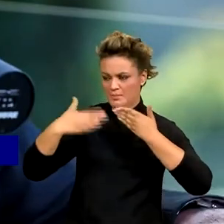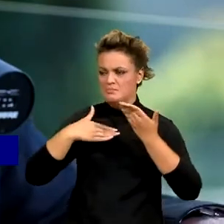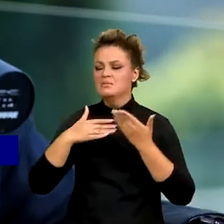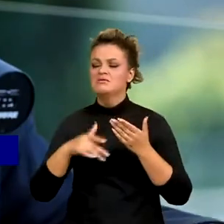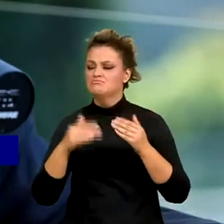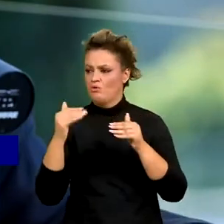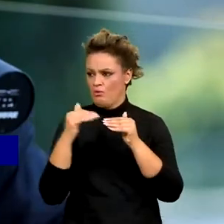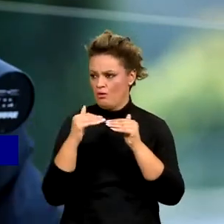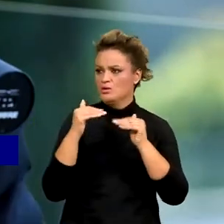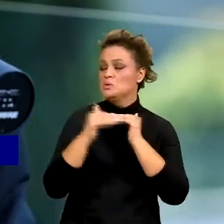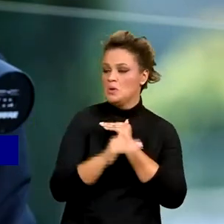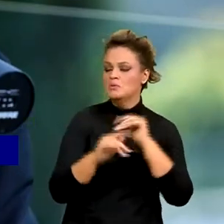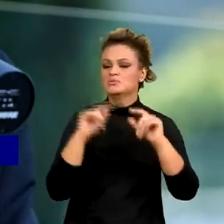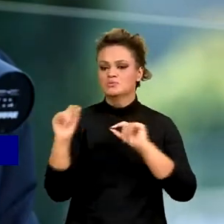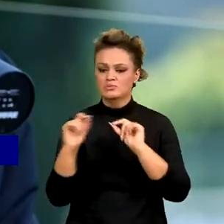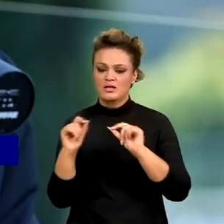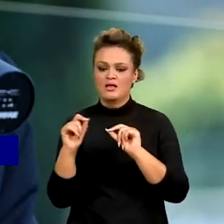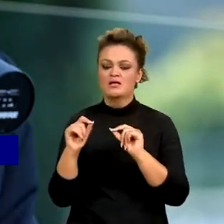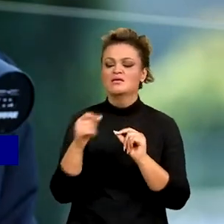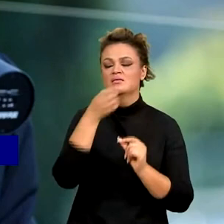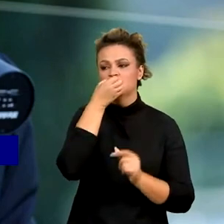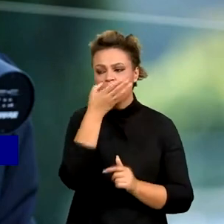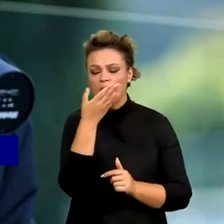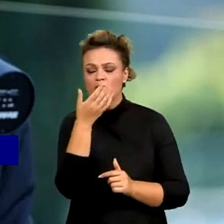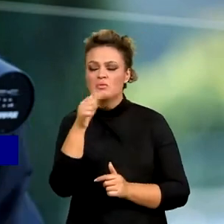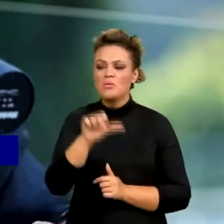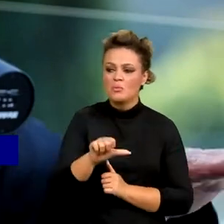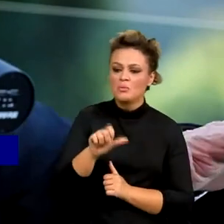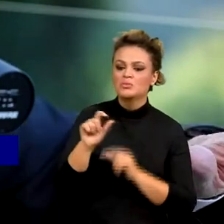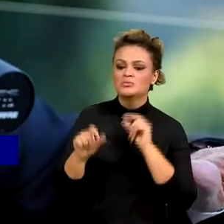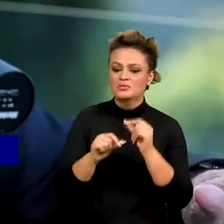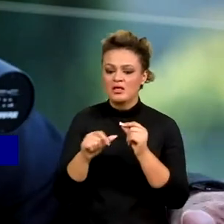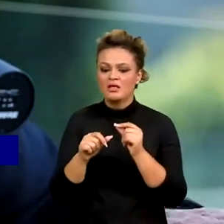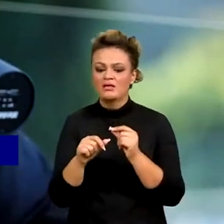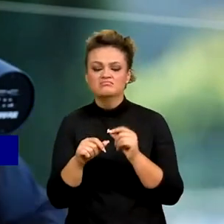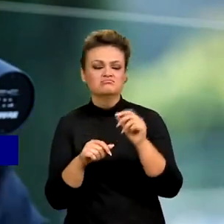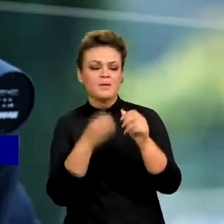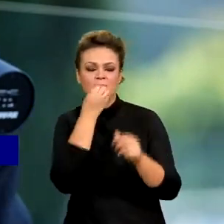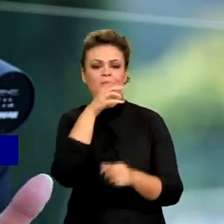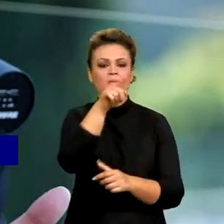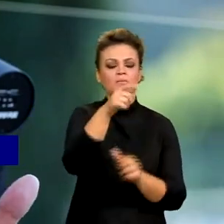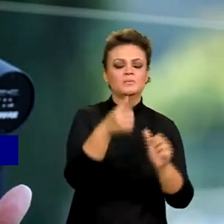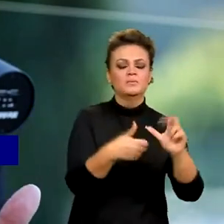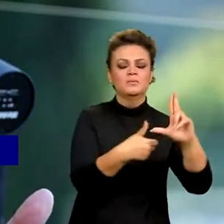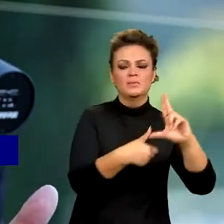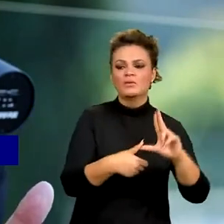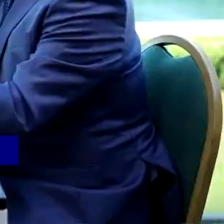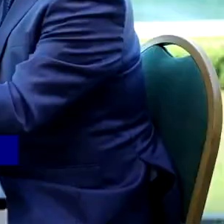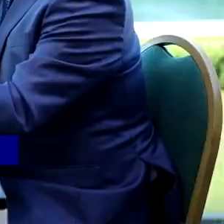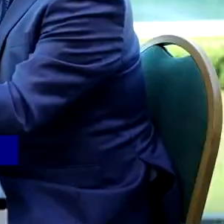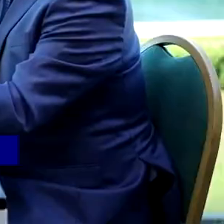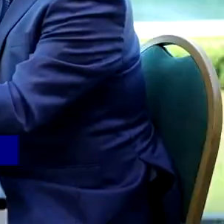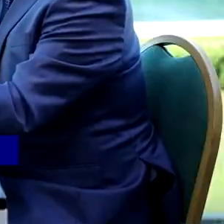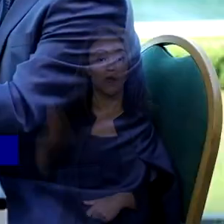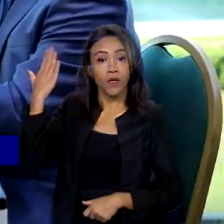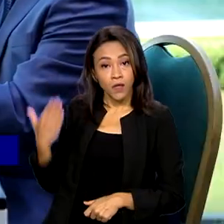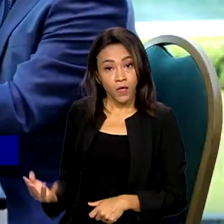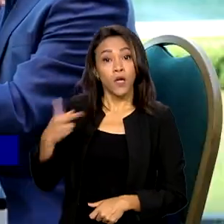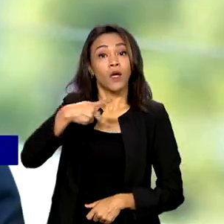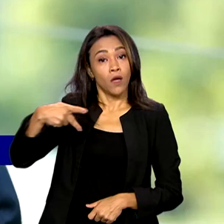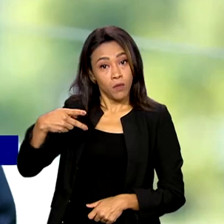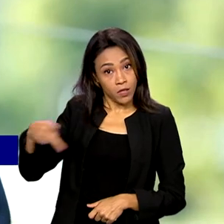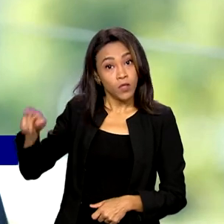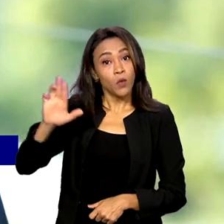o que que é bom para os europeus o que que é bom para os latino-americanos o que que é bom para o Mercosul e o que que é bom para o Brasil Lula também